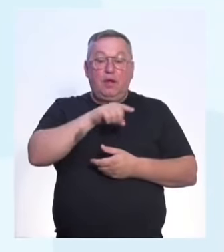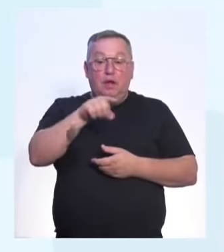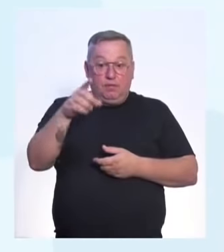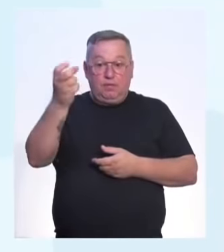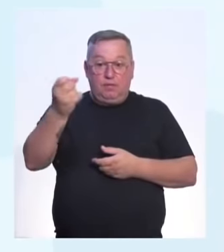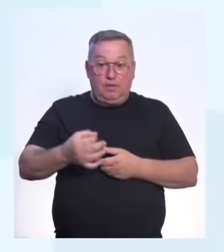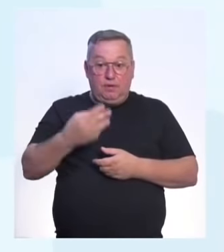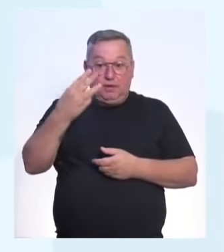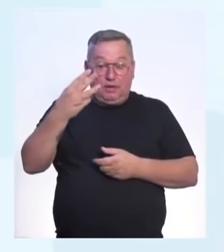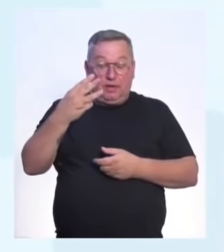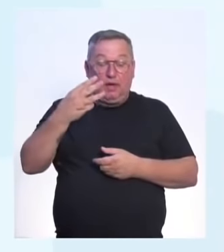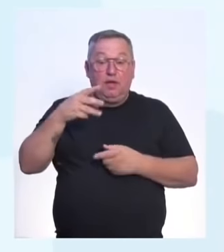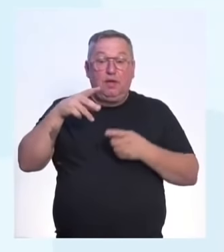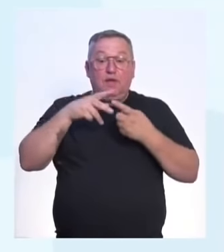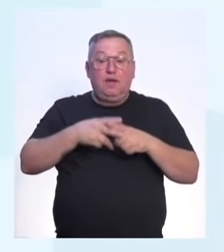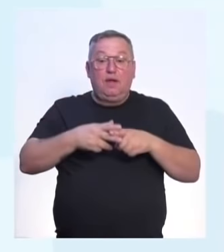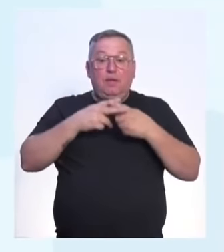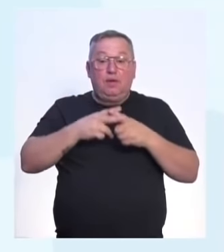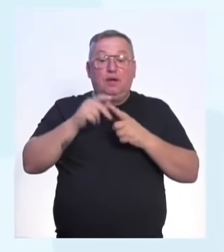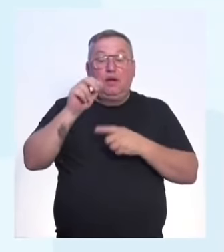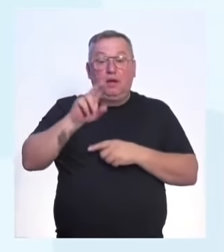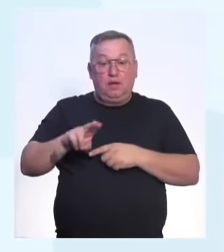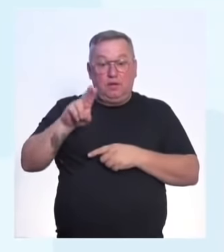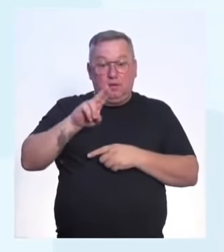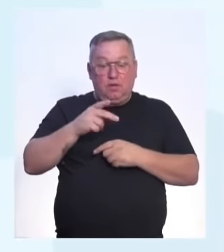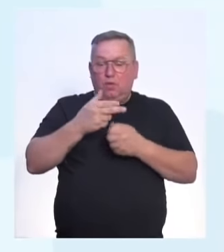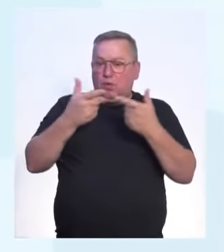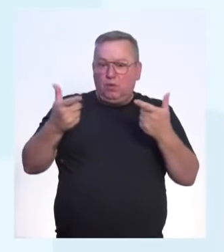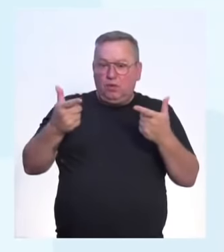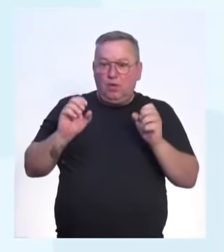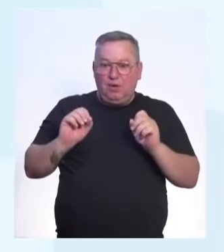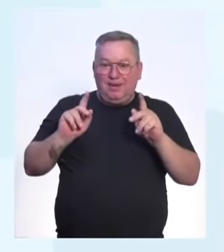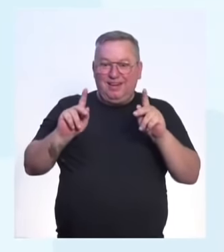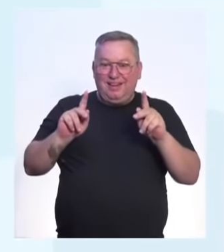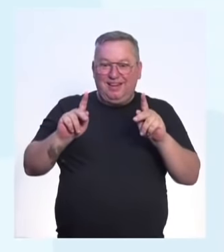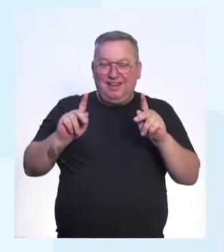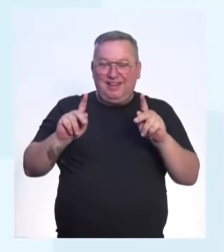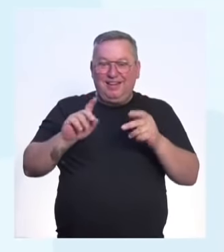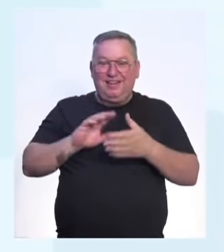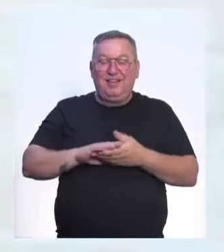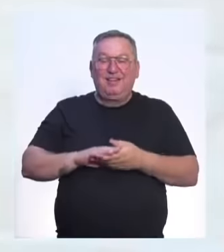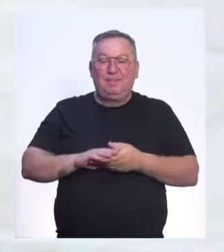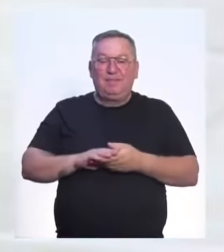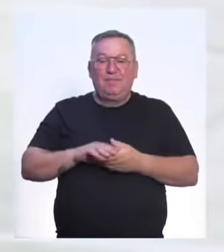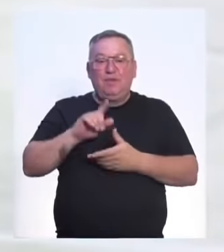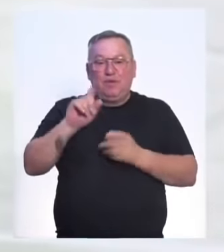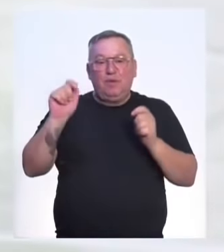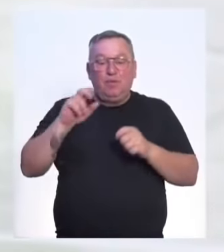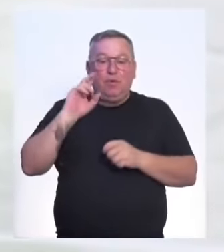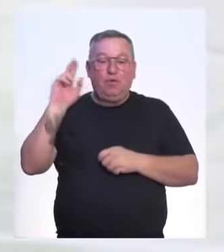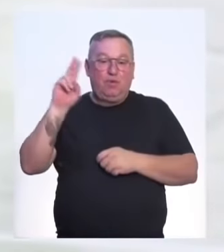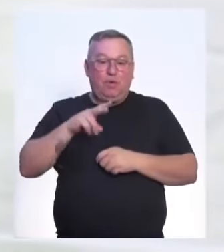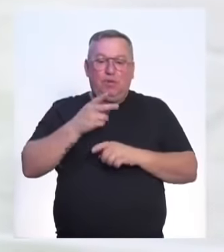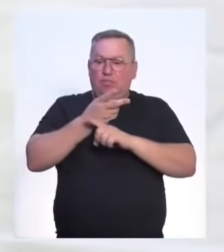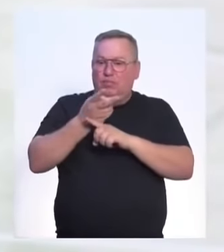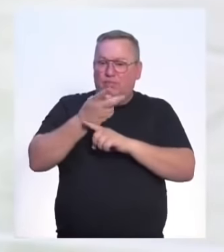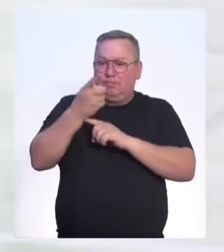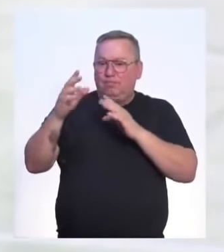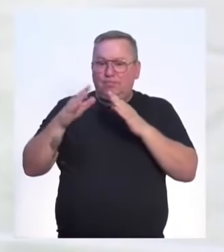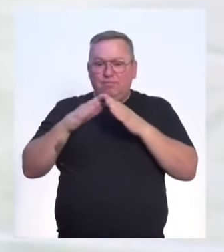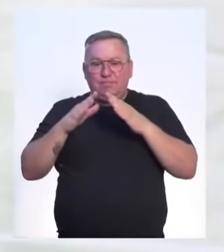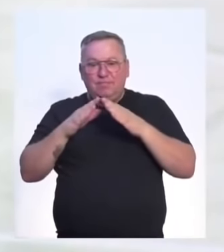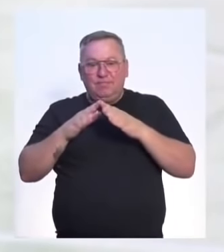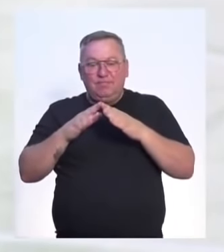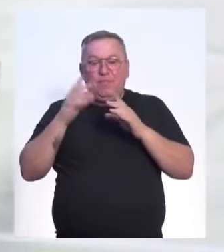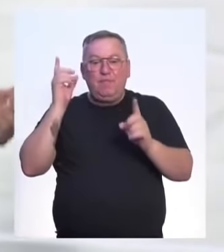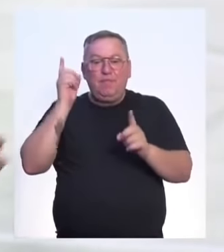descreva três ferramentas que servem para medir algo, tá ok? E aí, repetindo, você pode olhar, buscar aí na sua casa